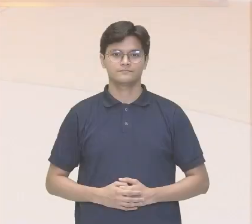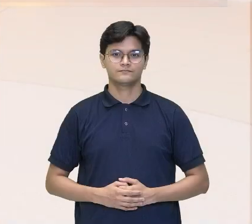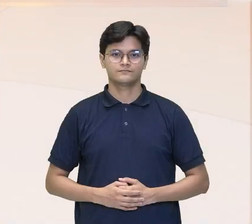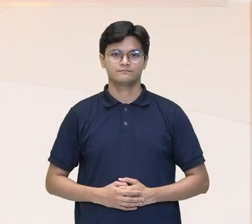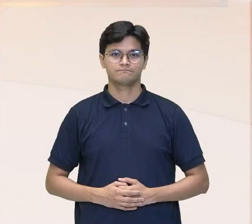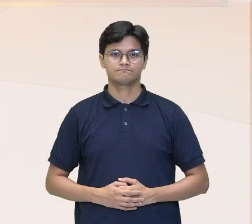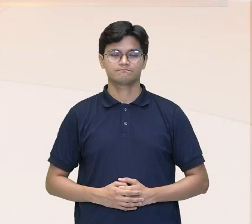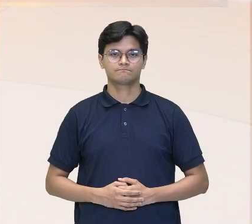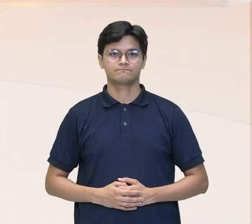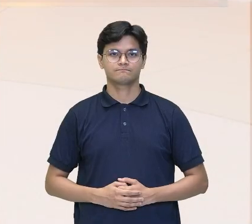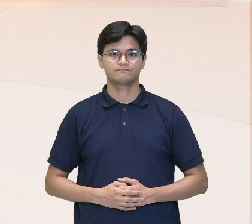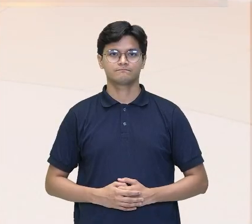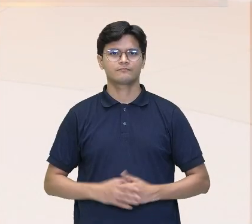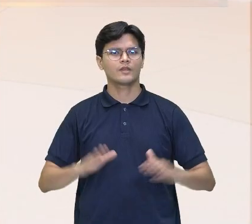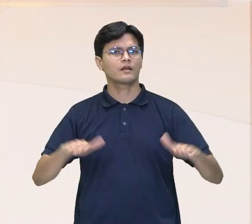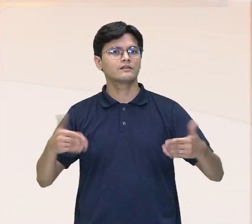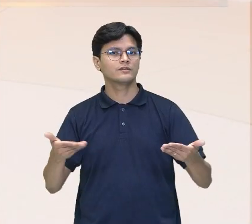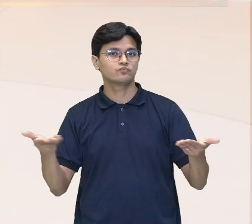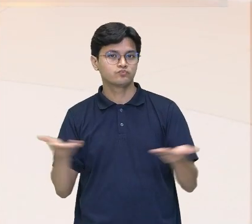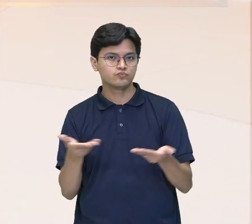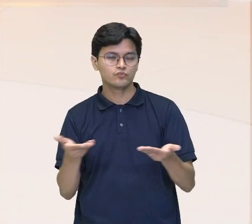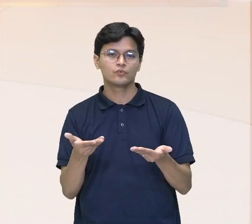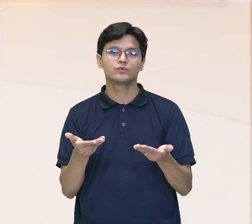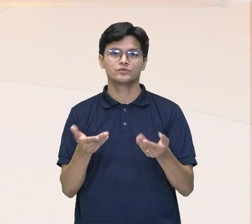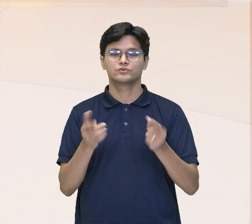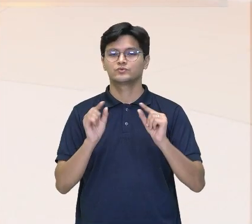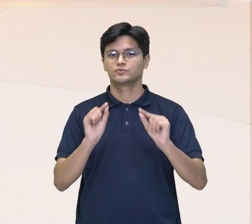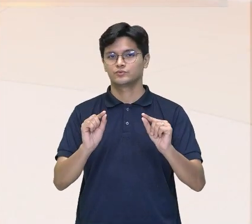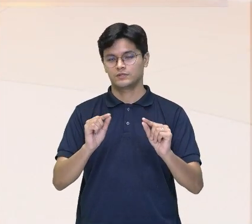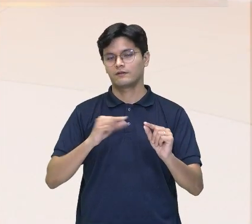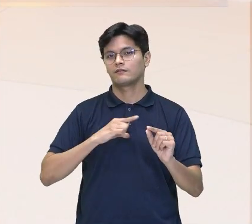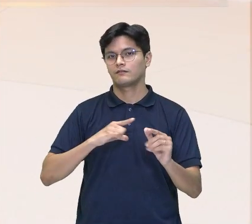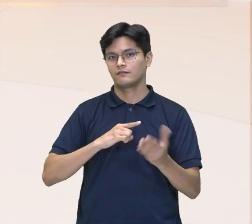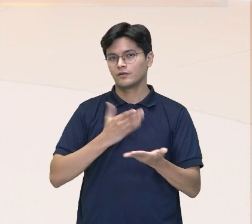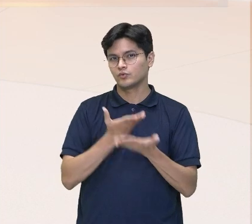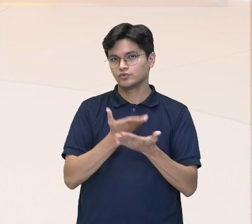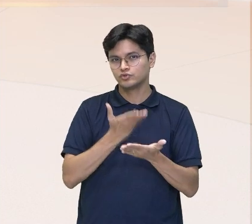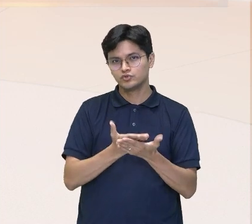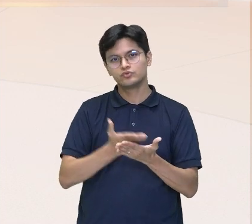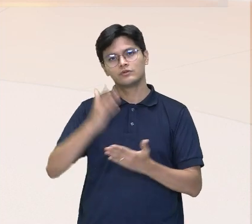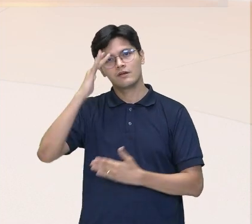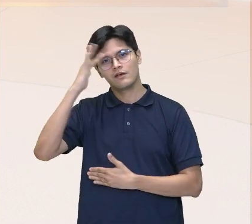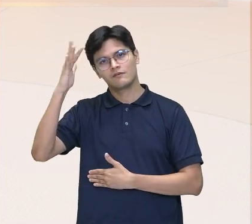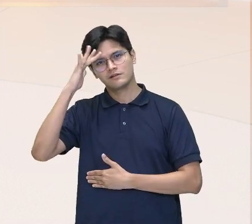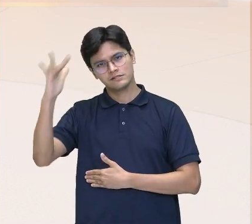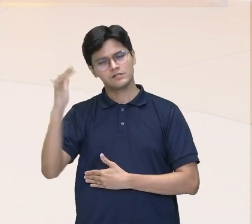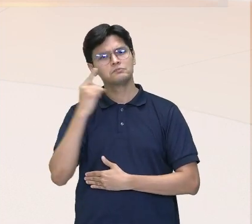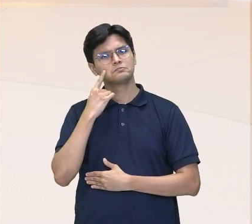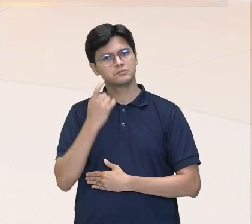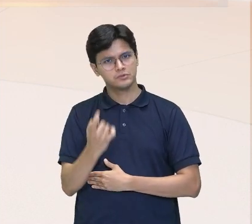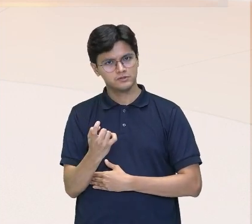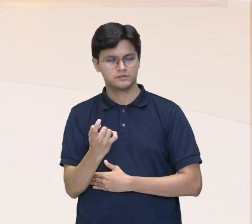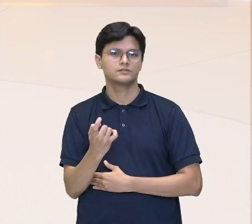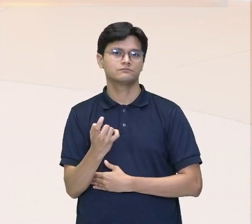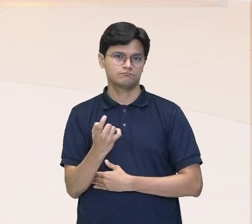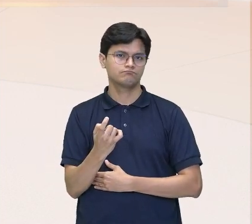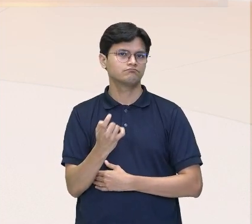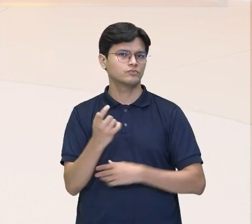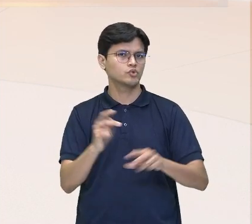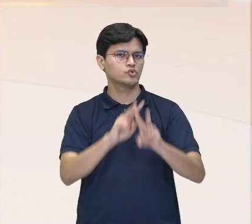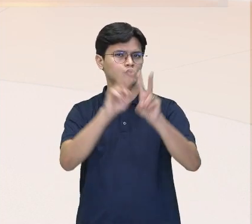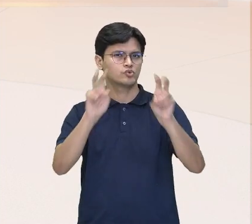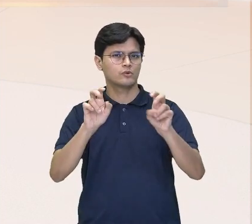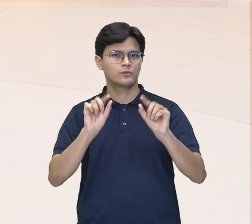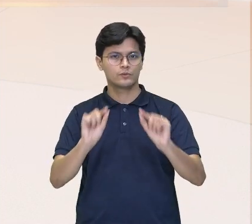Muito bem, pessoal. Hoje nós vamos ter um estudo, uma reflexão muito interessante. Nós vamos falar sobre